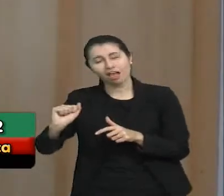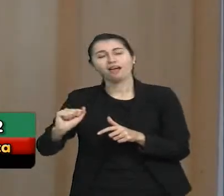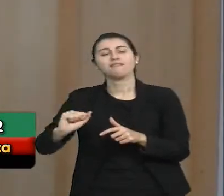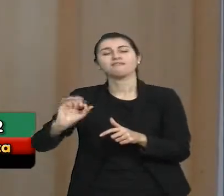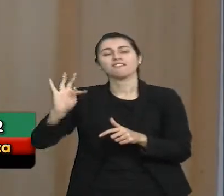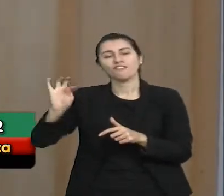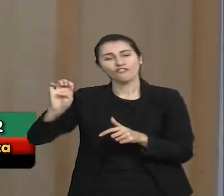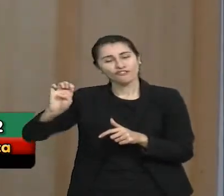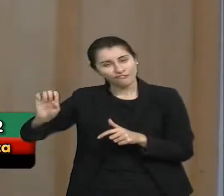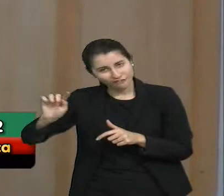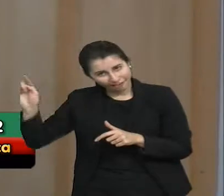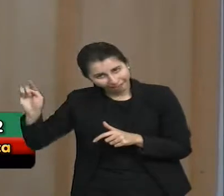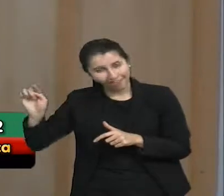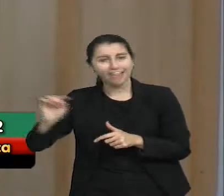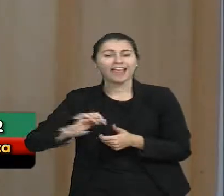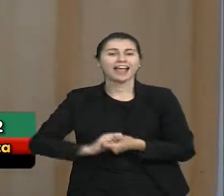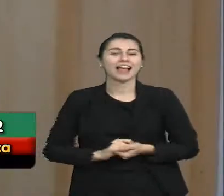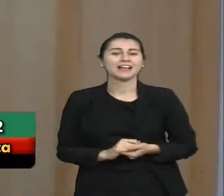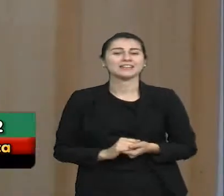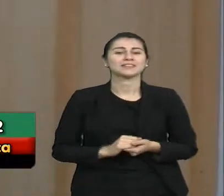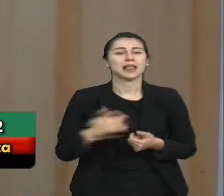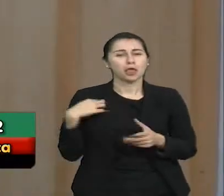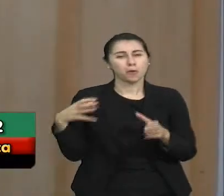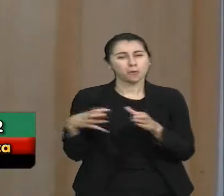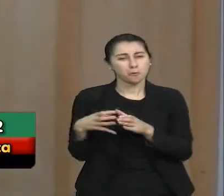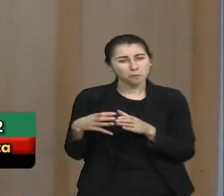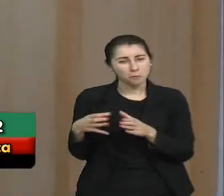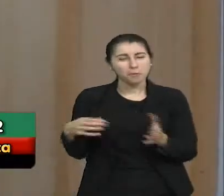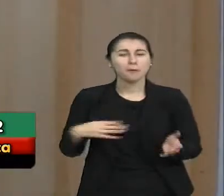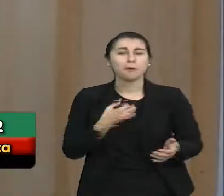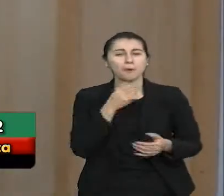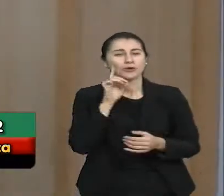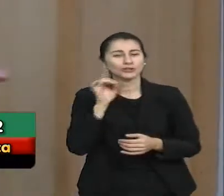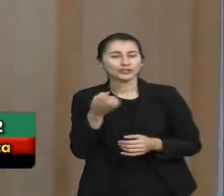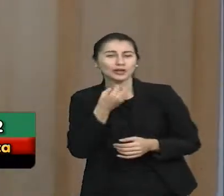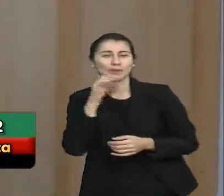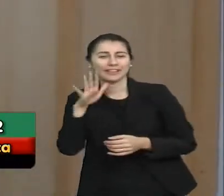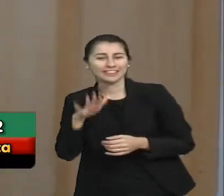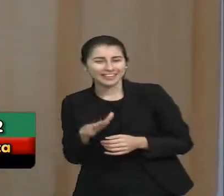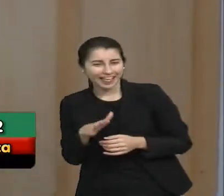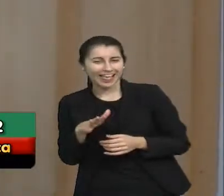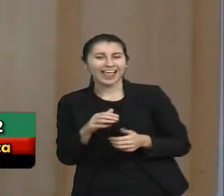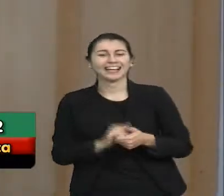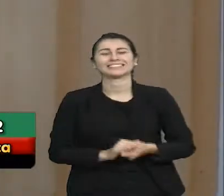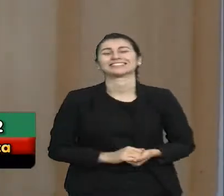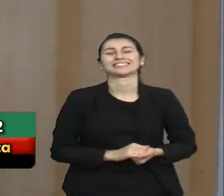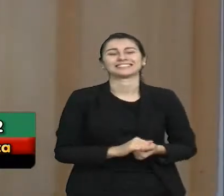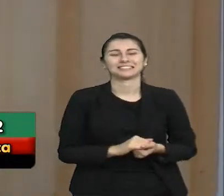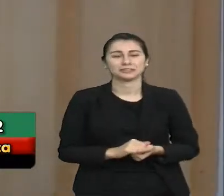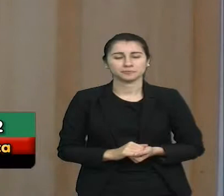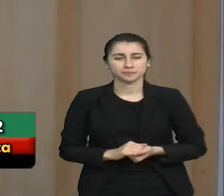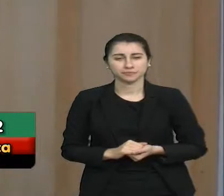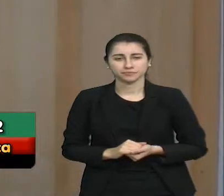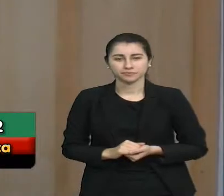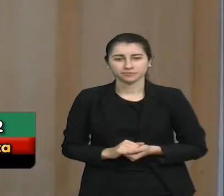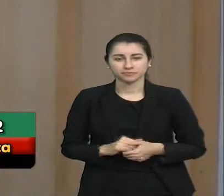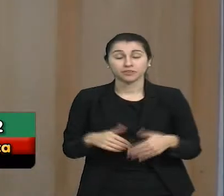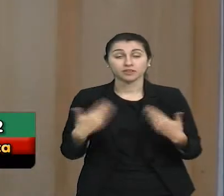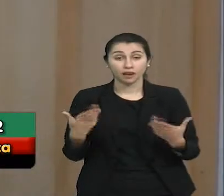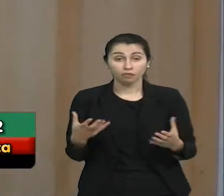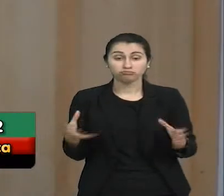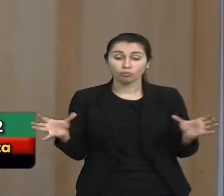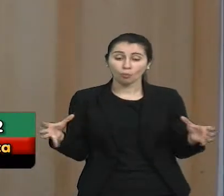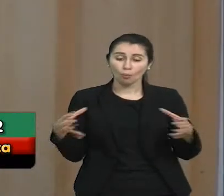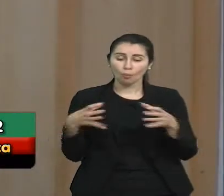refiro ao grupo, Bom Dia, Boa Tarde, né? O povo do povo da fé do Santa Fé. Então, nós estamos formando